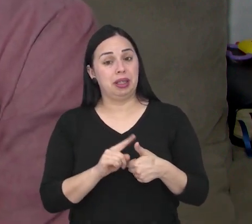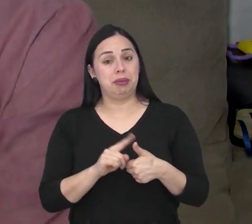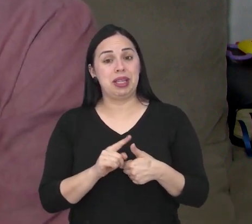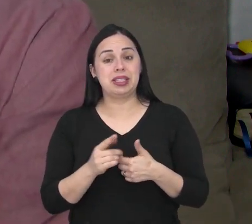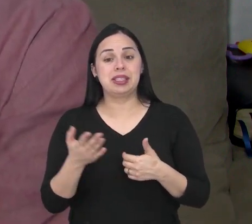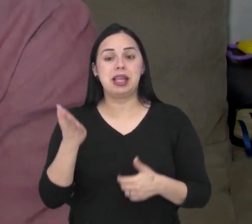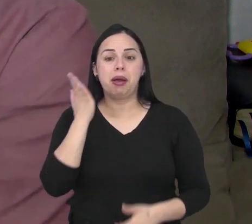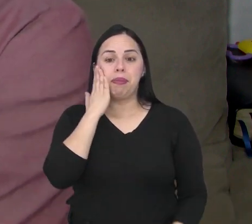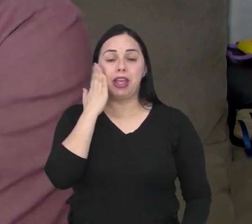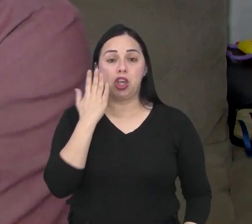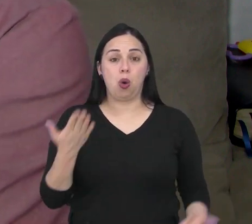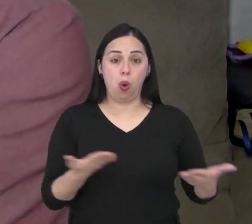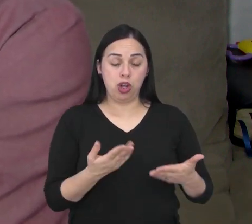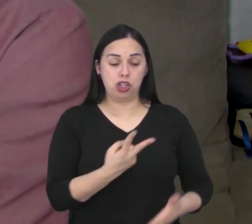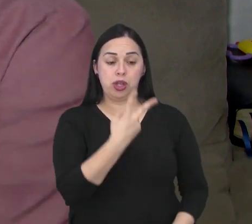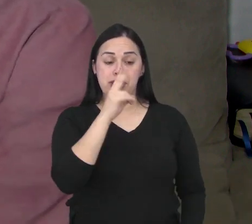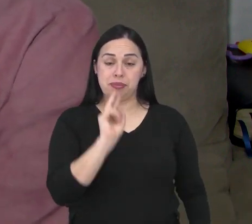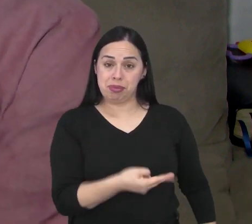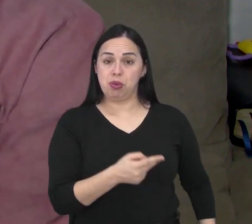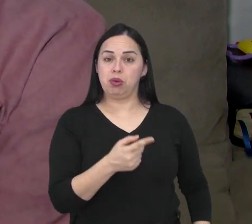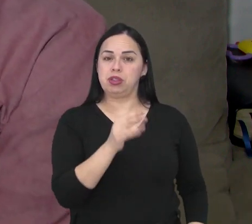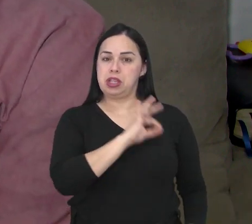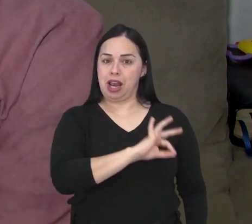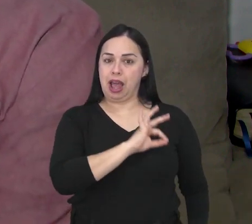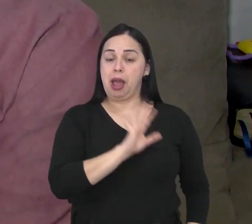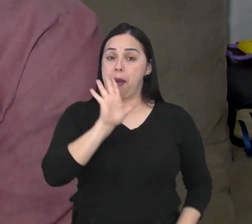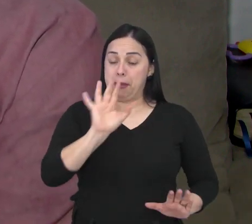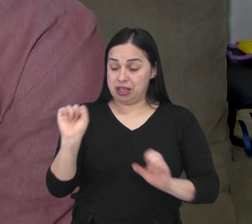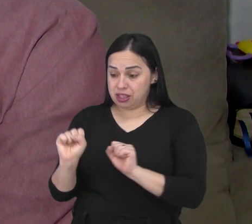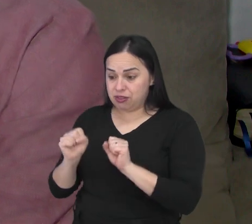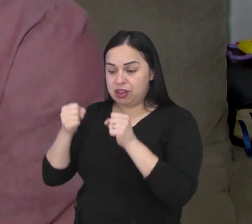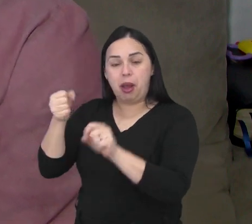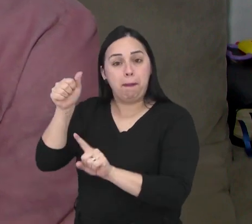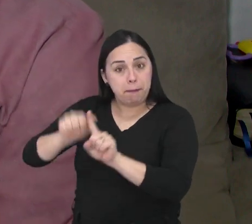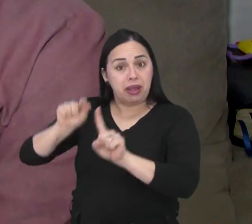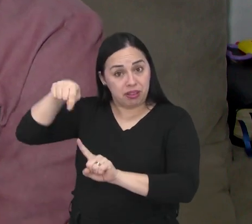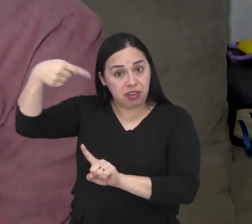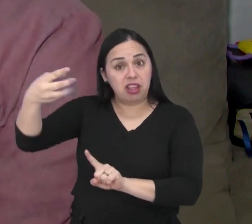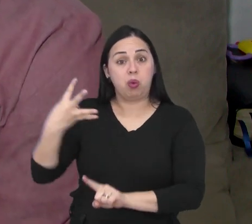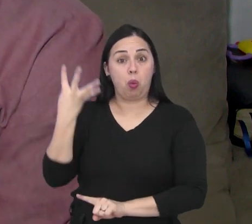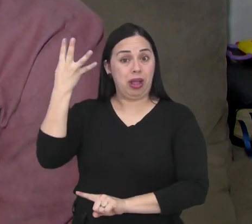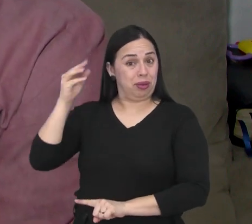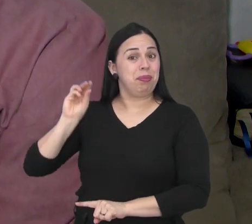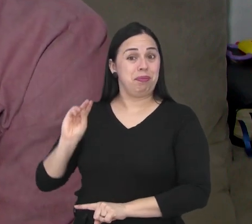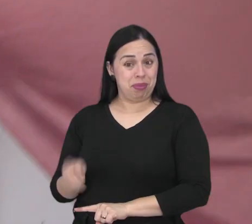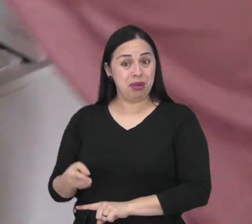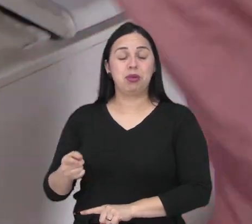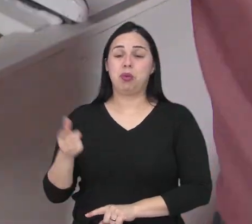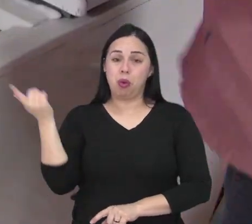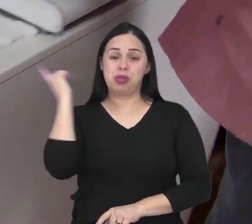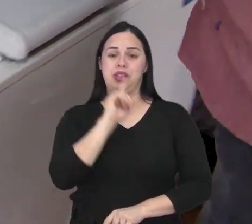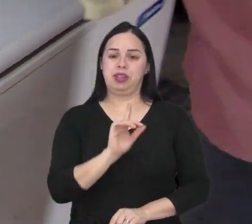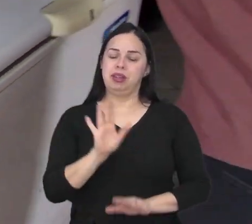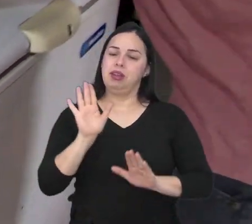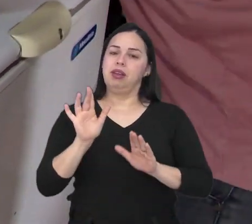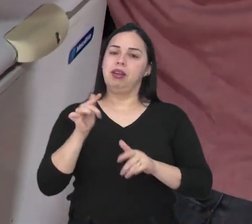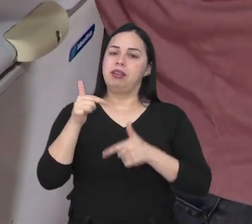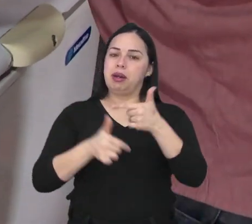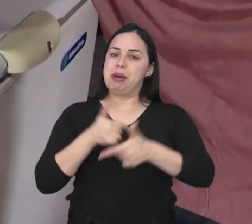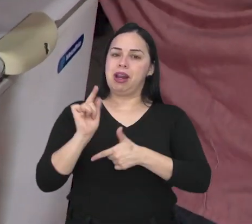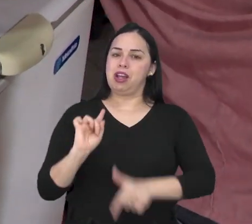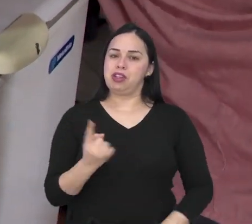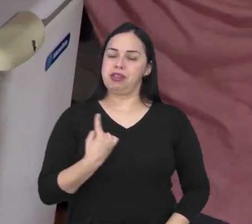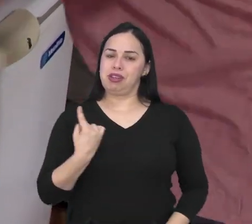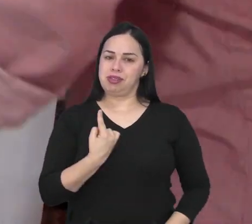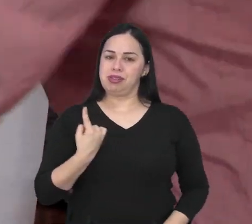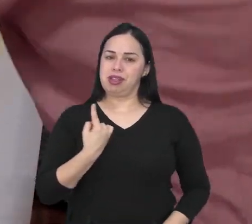consegue saber que hoje você ganha 2.000, mas se você se esforçar mais, no mês seguinte você pode ganhar 4. Trabalhar por conta própria